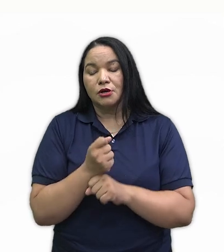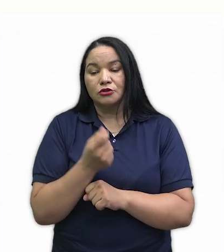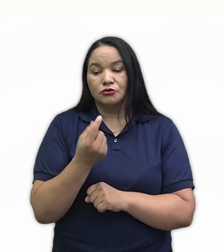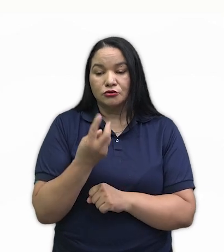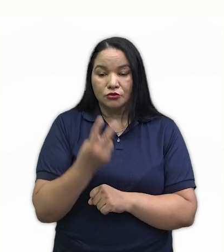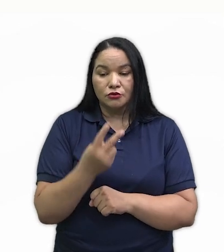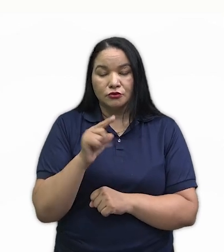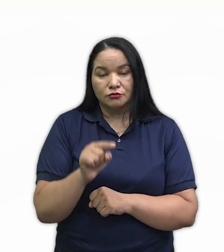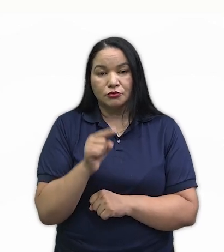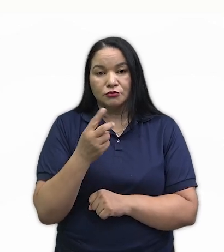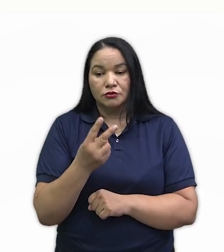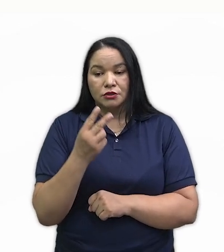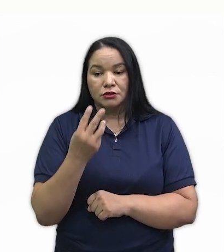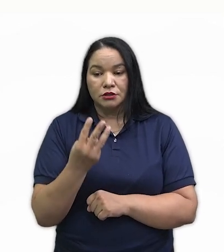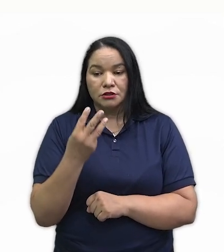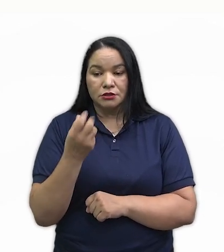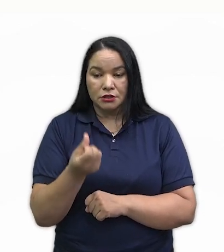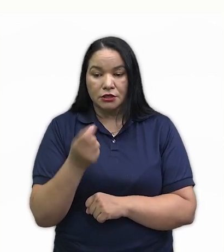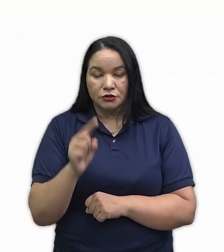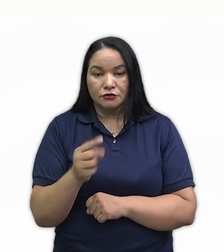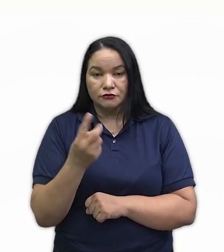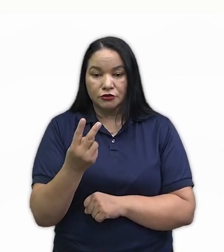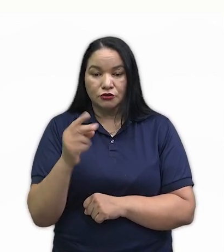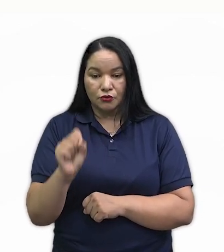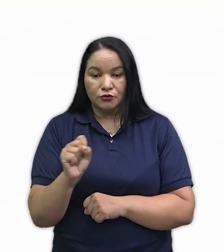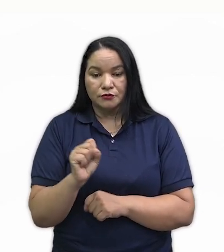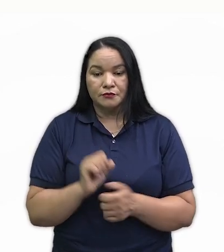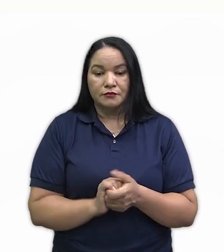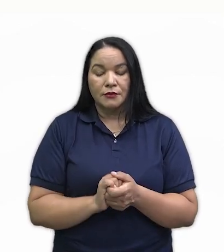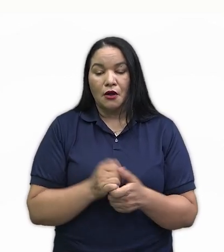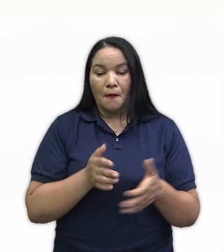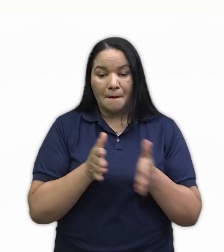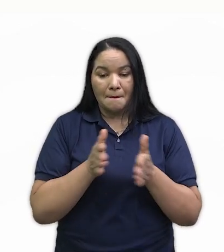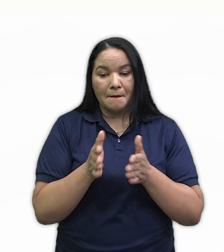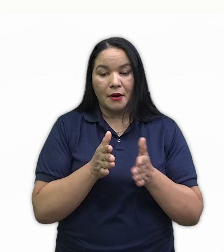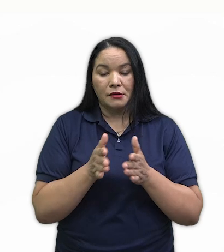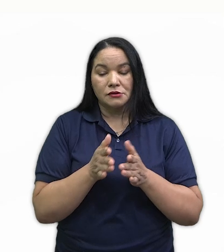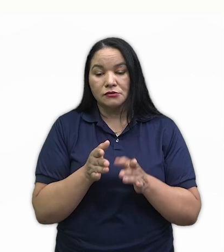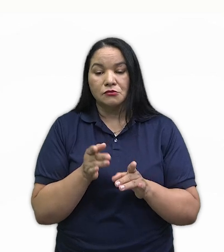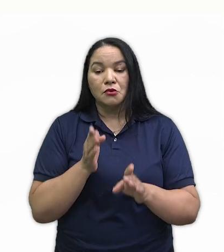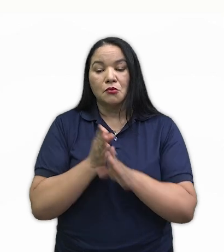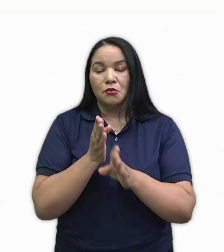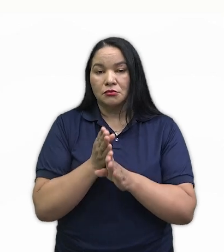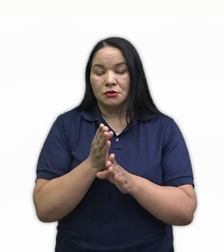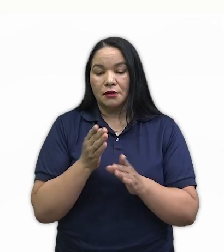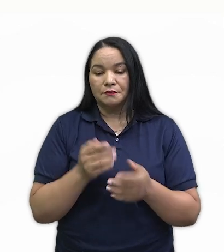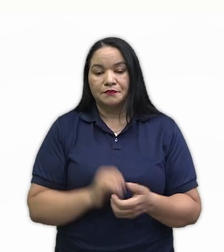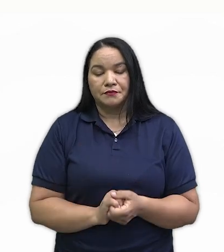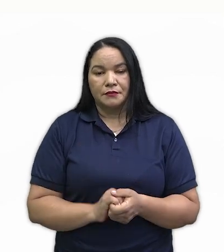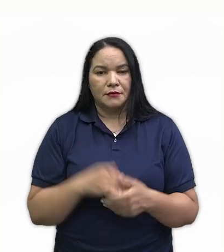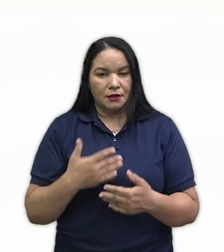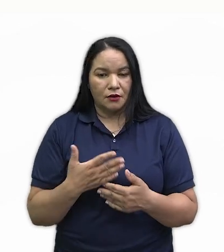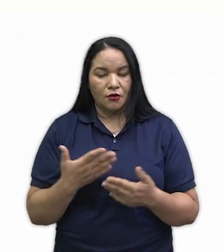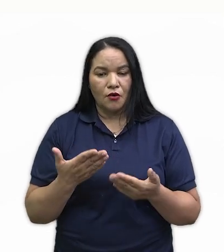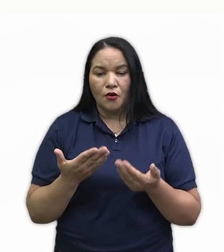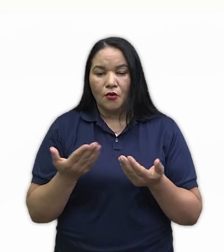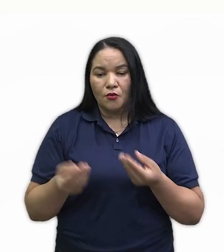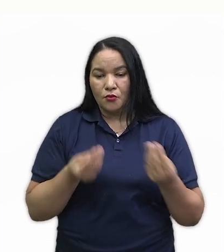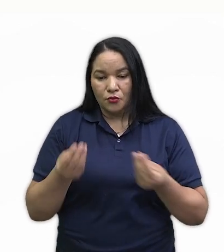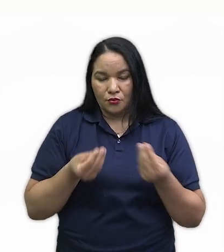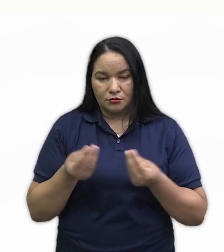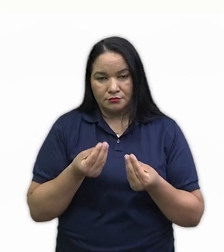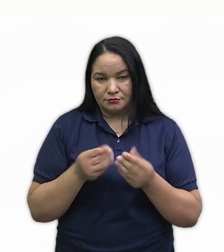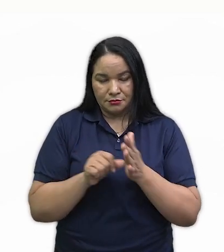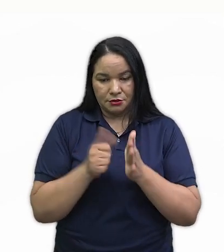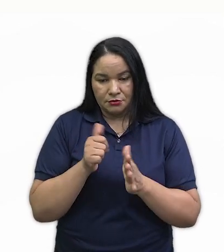2.236,28. Seja N o prazo procurado. Então, o que vai acontecer, pessoal?